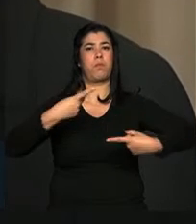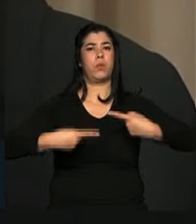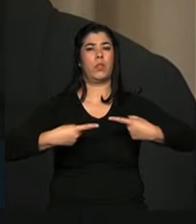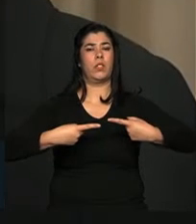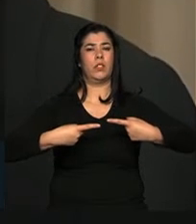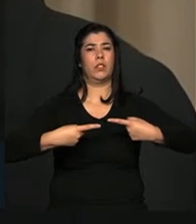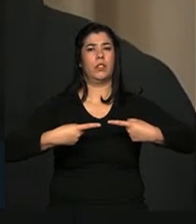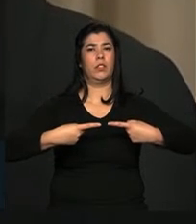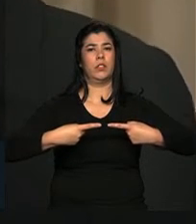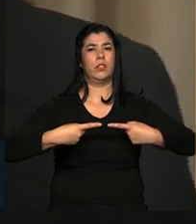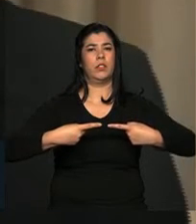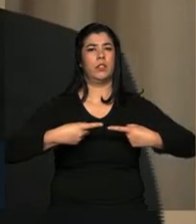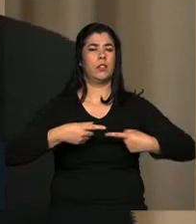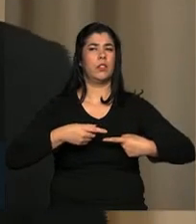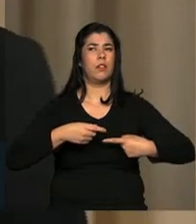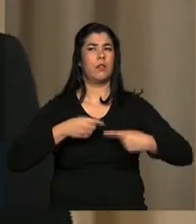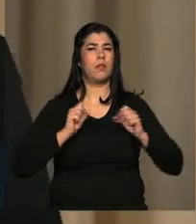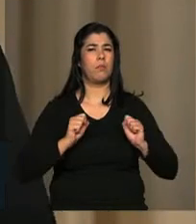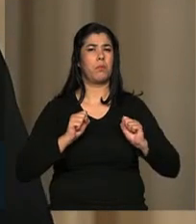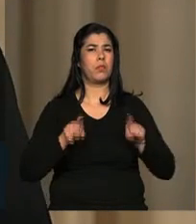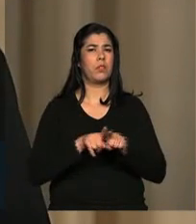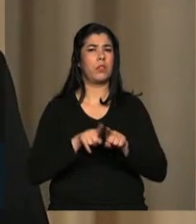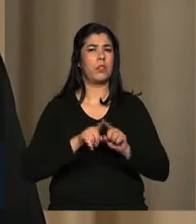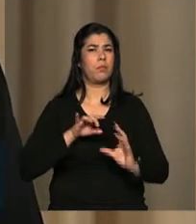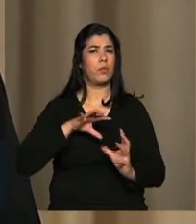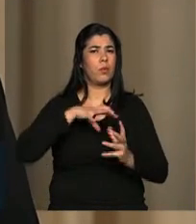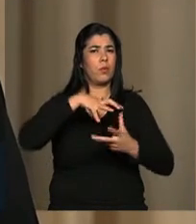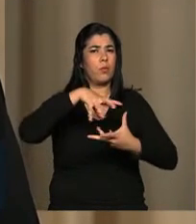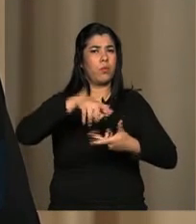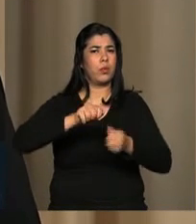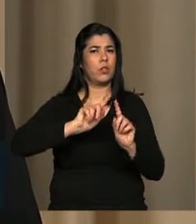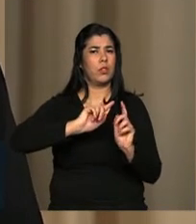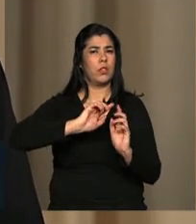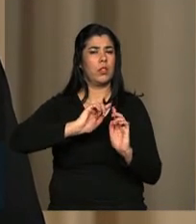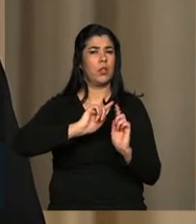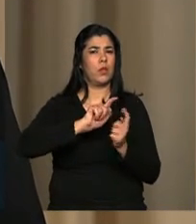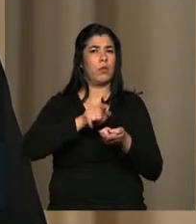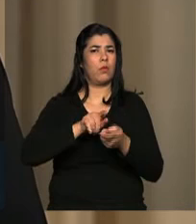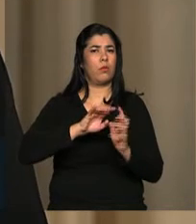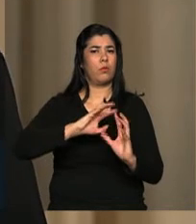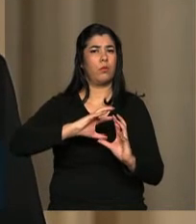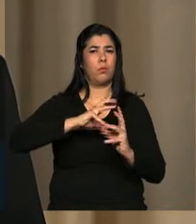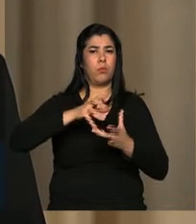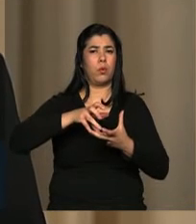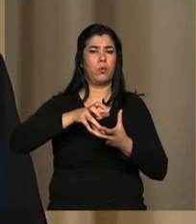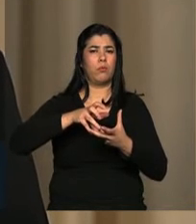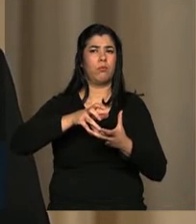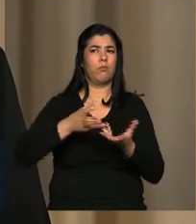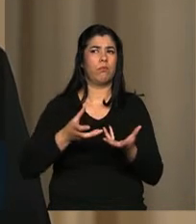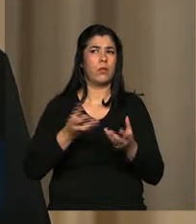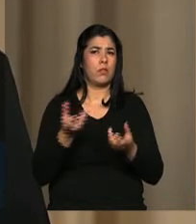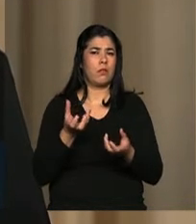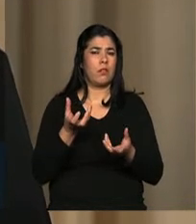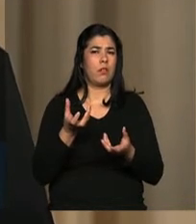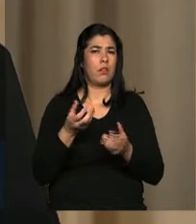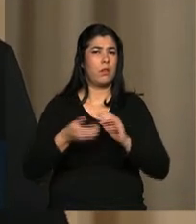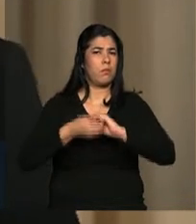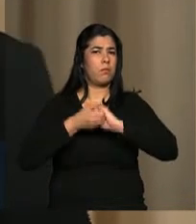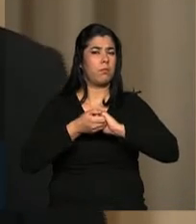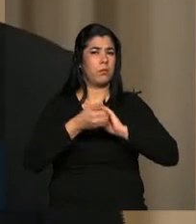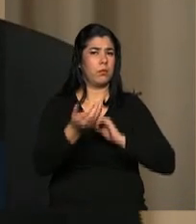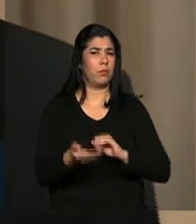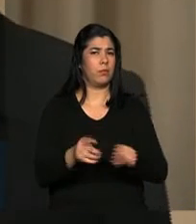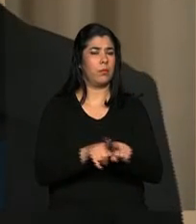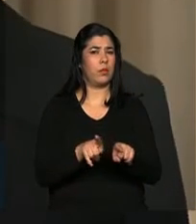universal e global. Por isso, eu queria saudá-lo e saudar